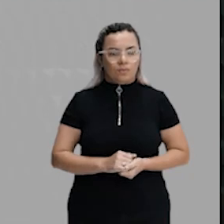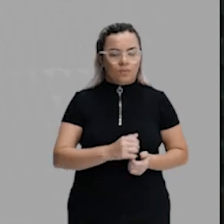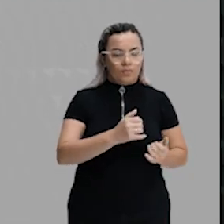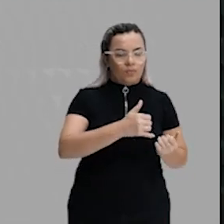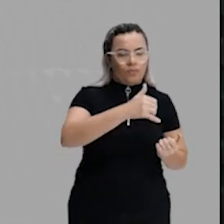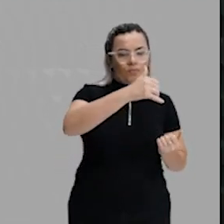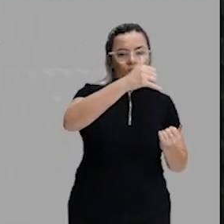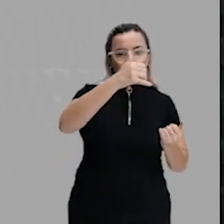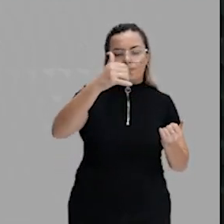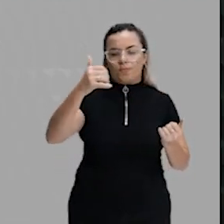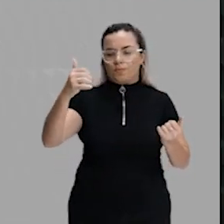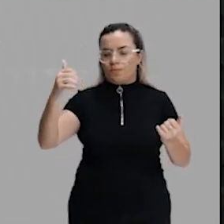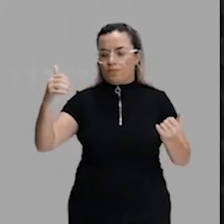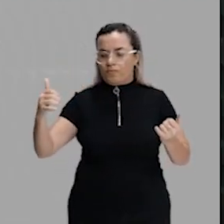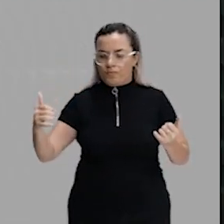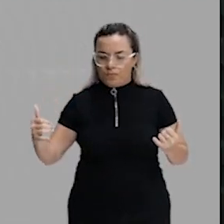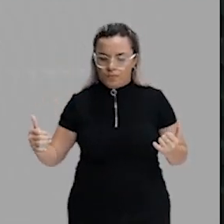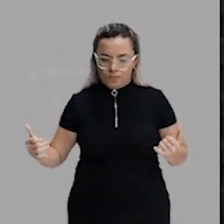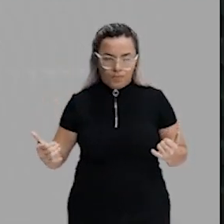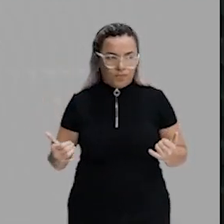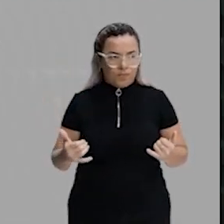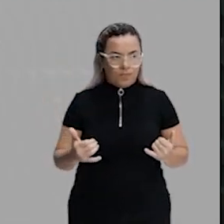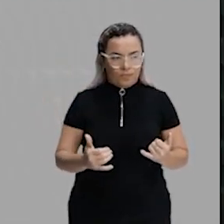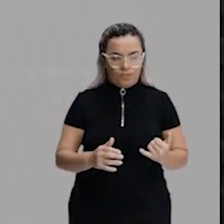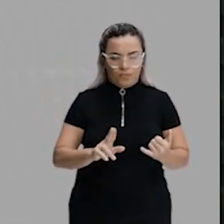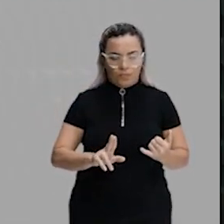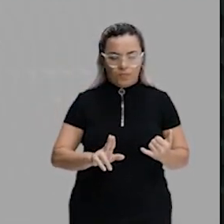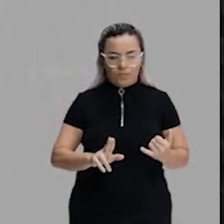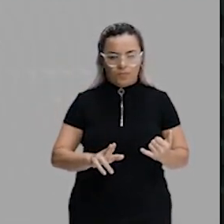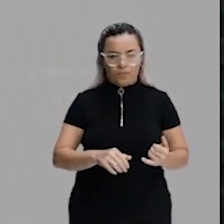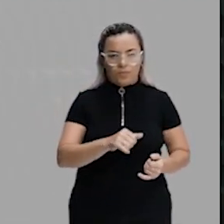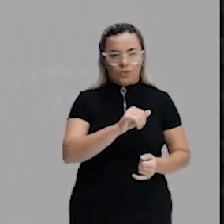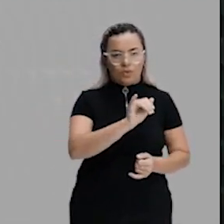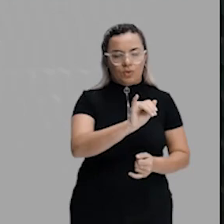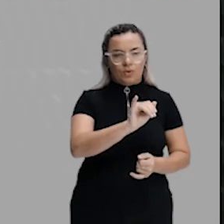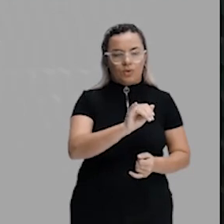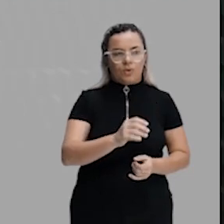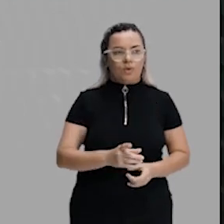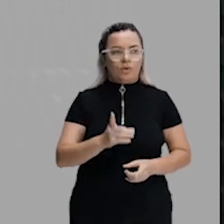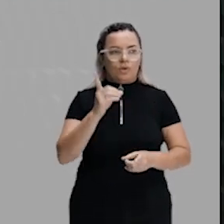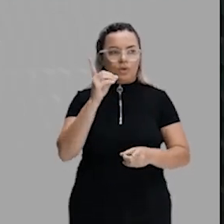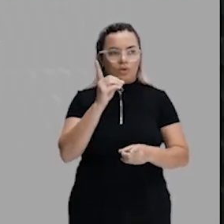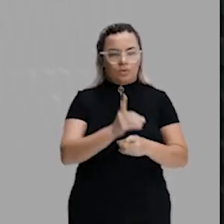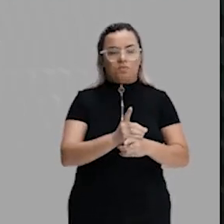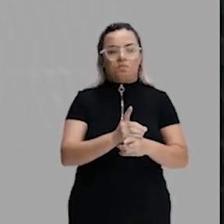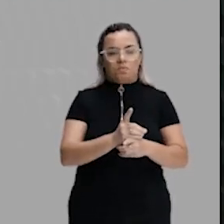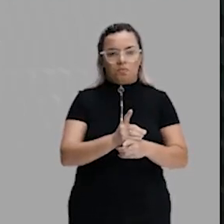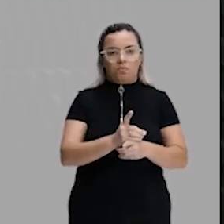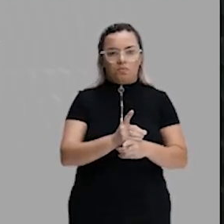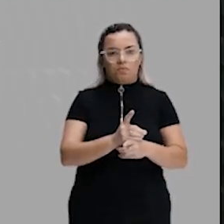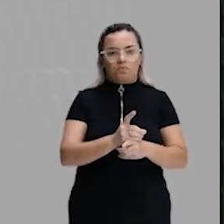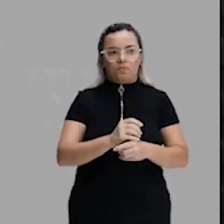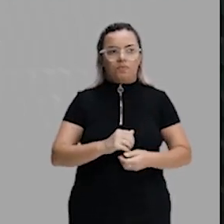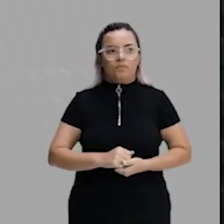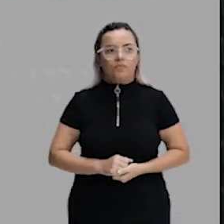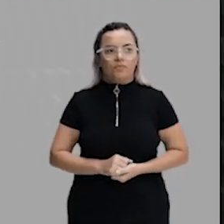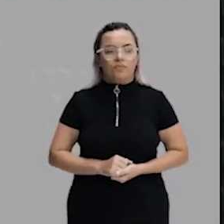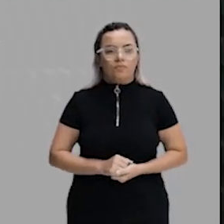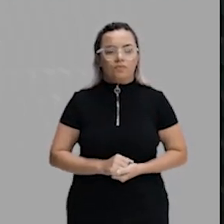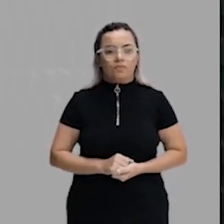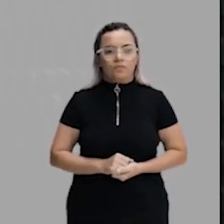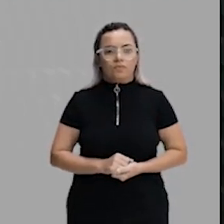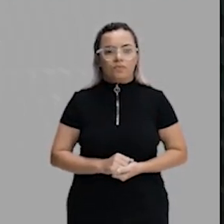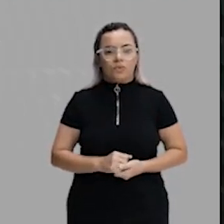corrente elétrica I. Ok? Nós queremos encontrar esse circuito aqui, né? Então, o que é